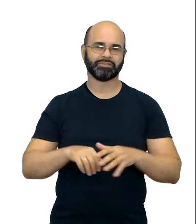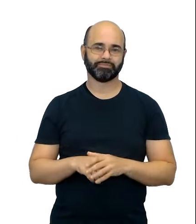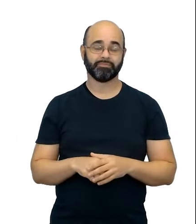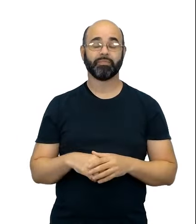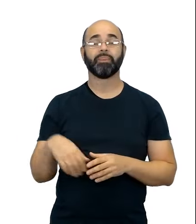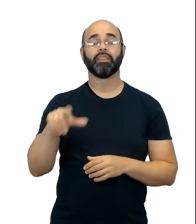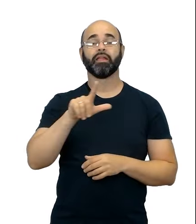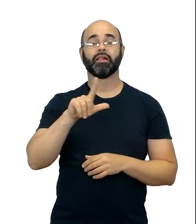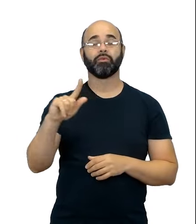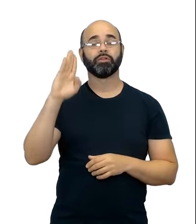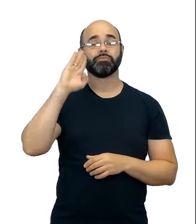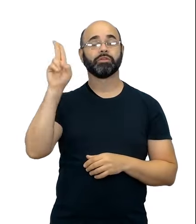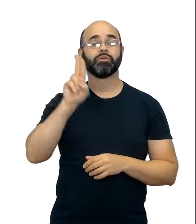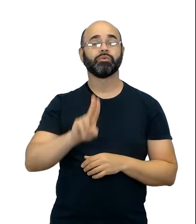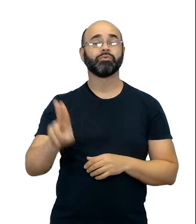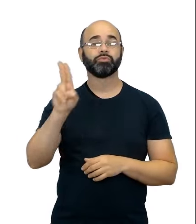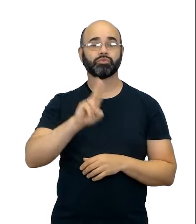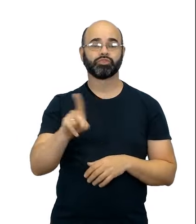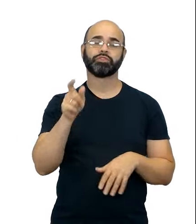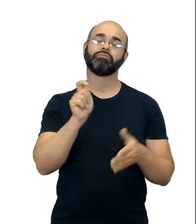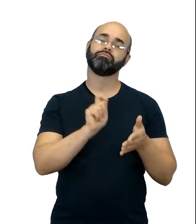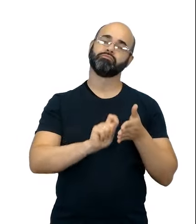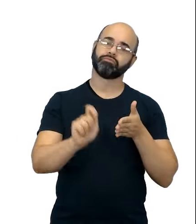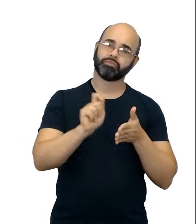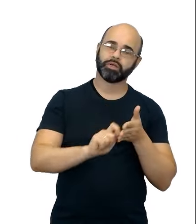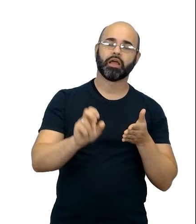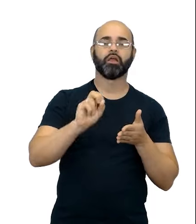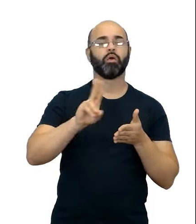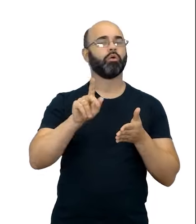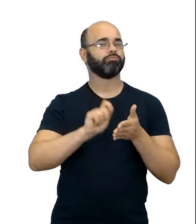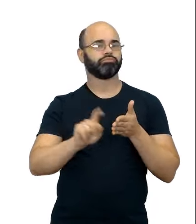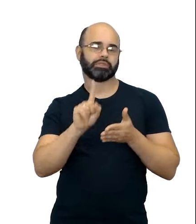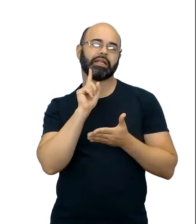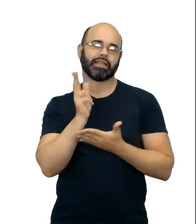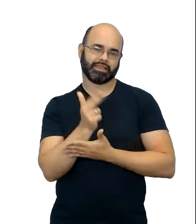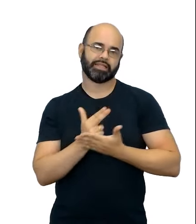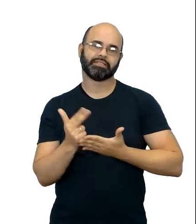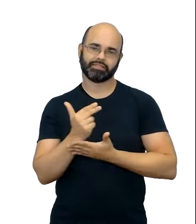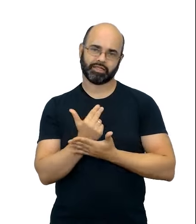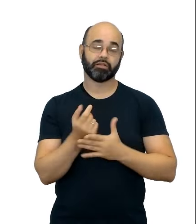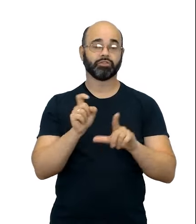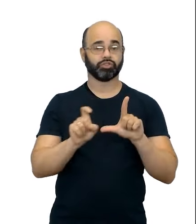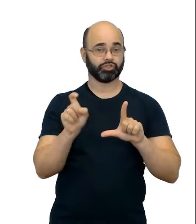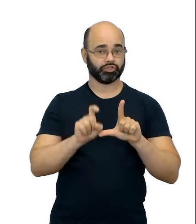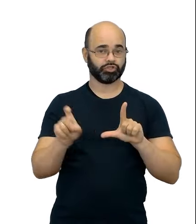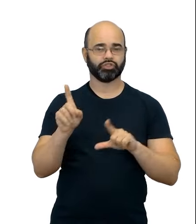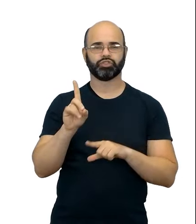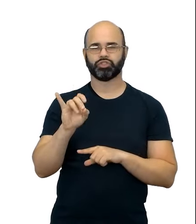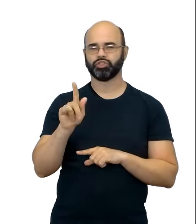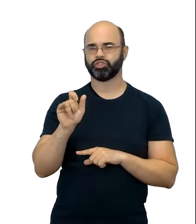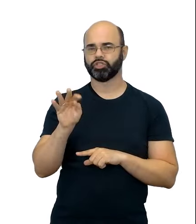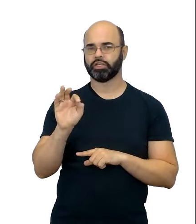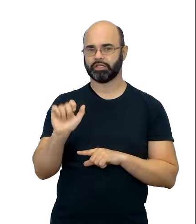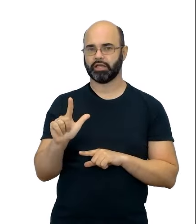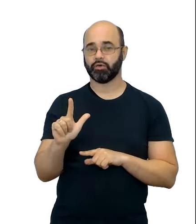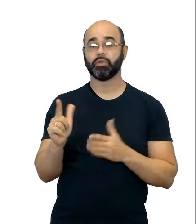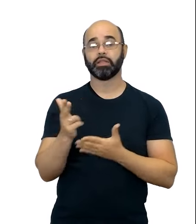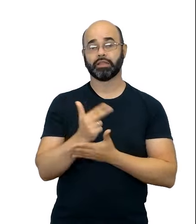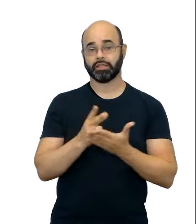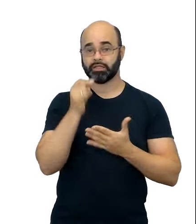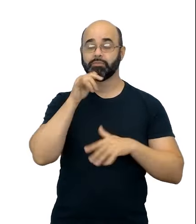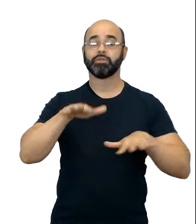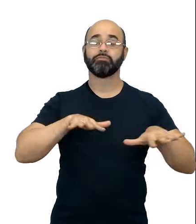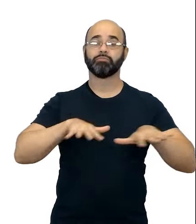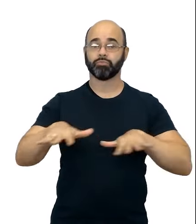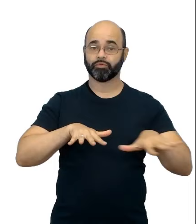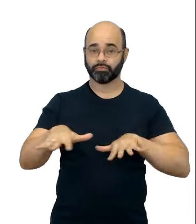no meme, linguagem verbal, linguagem não verbal, digital. As imagens podem ser em